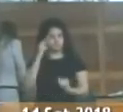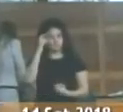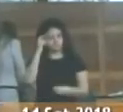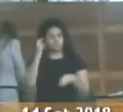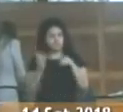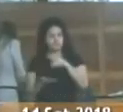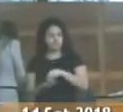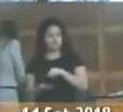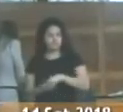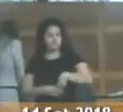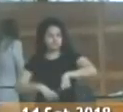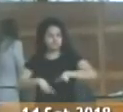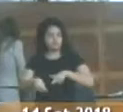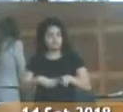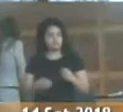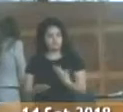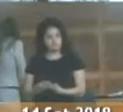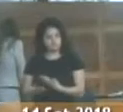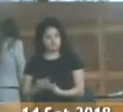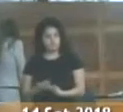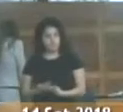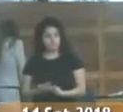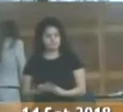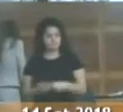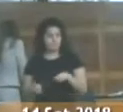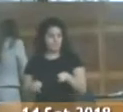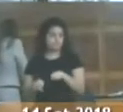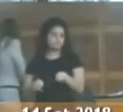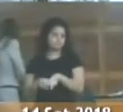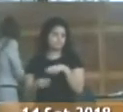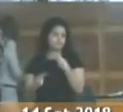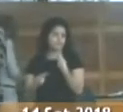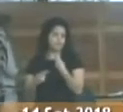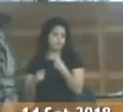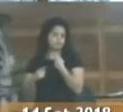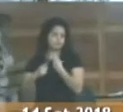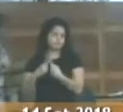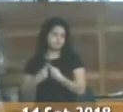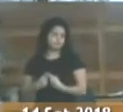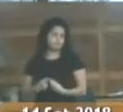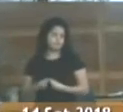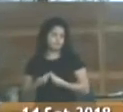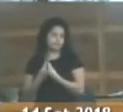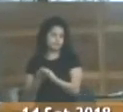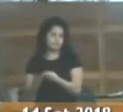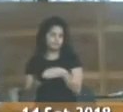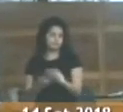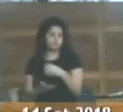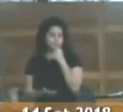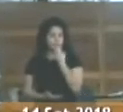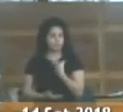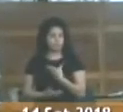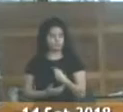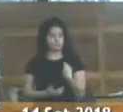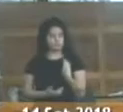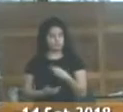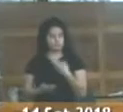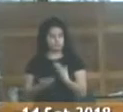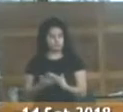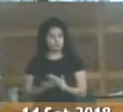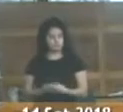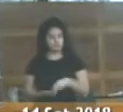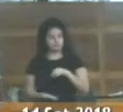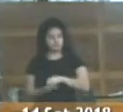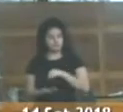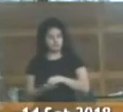de servidores na escola é um dos fatores que nos impede de oferecer acesso a uma educação de qualidade. No momento, nossa escola carece